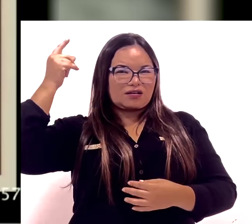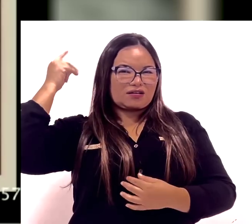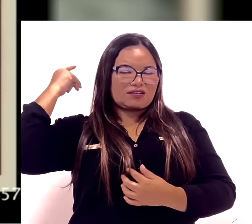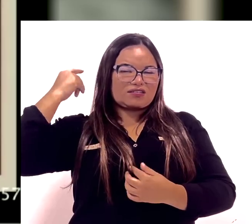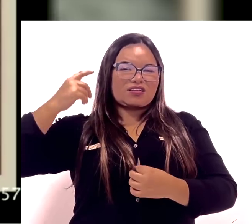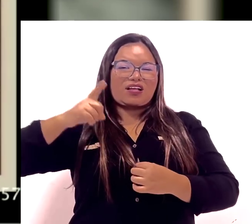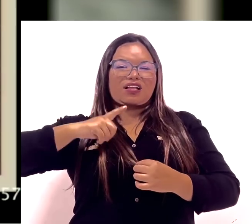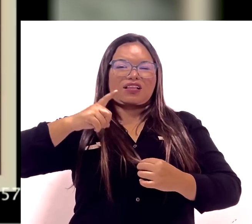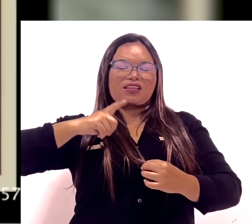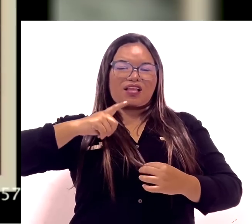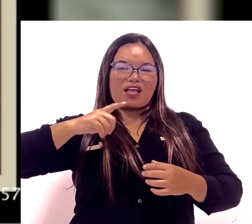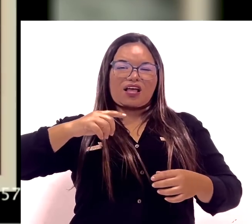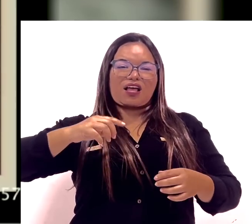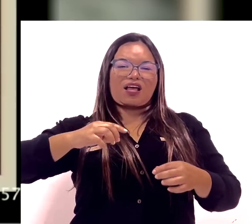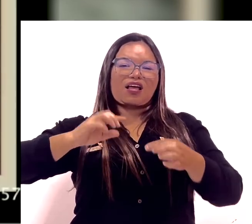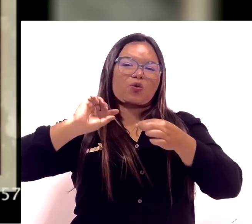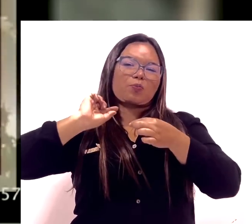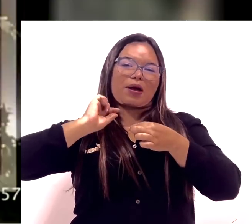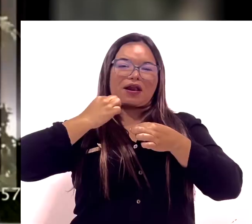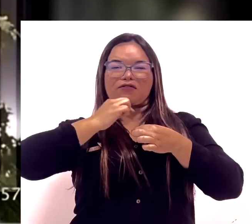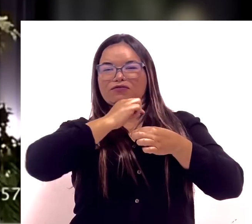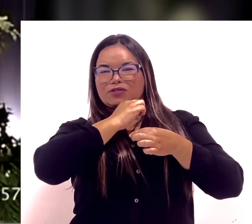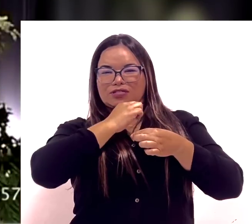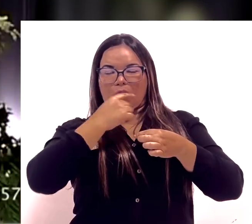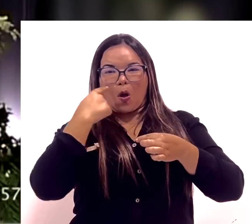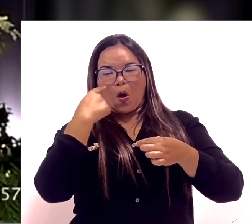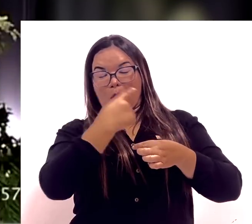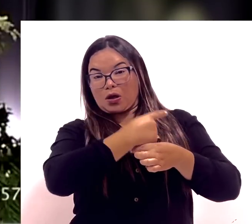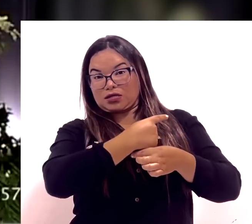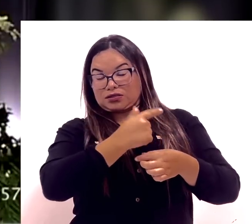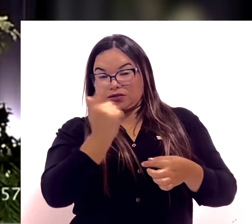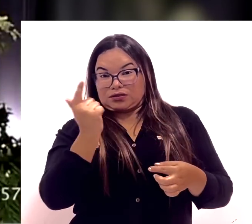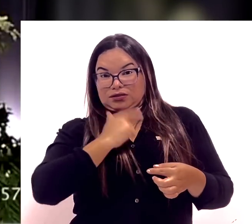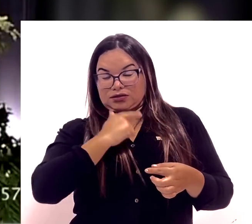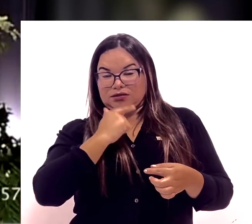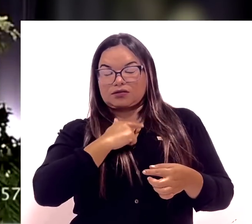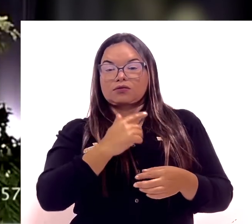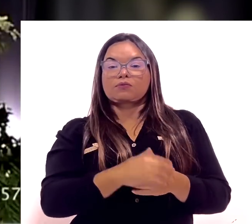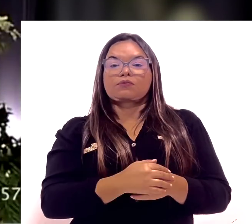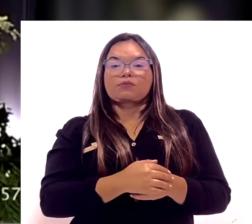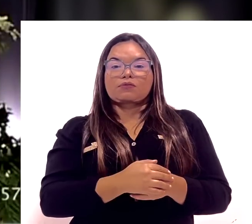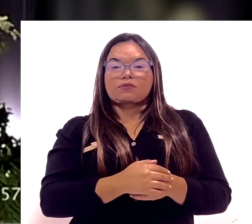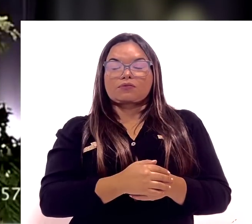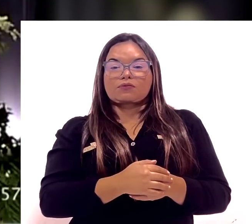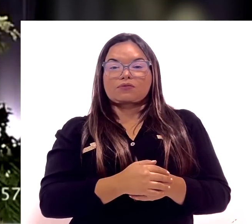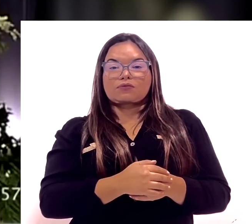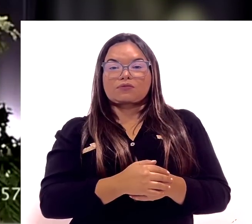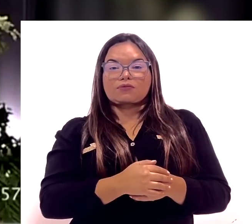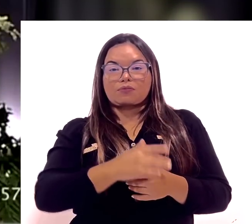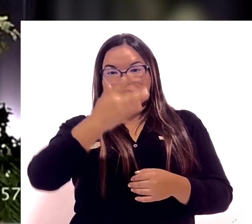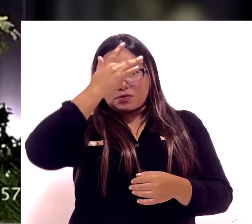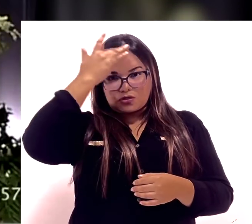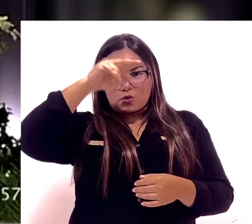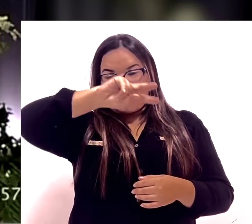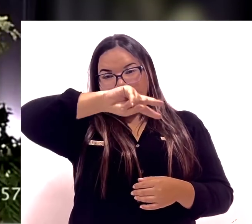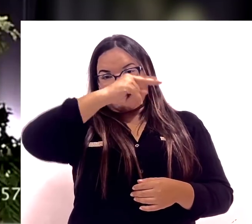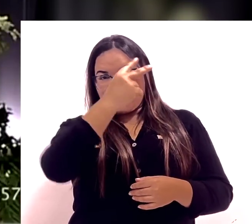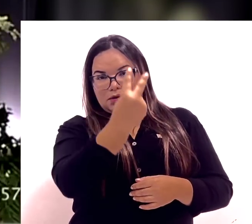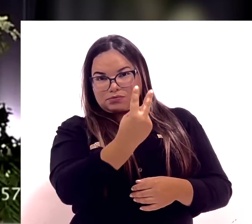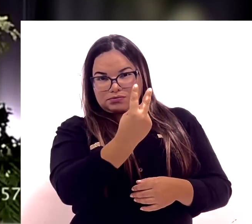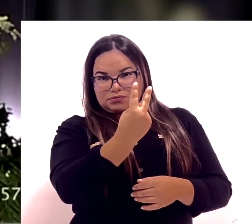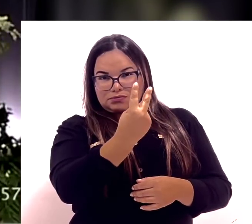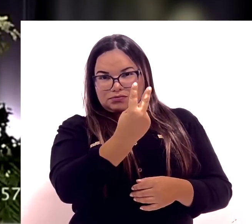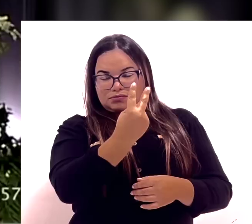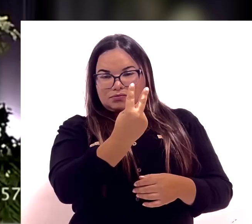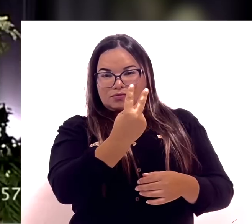e os parafusos de polegar, e esta coisa horrível por aqui, eles içavam a pessoa de cabeça para baixo, com as